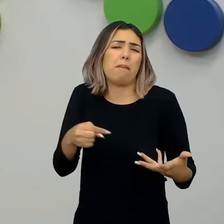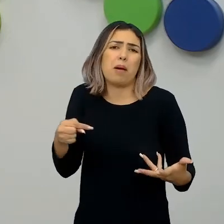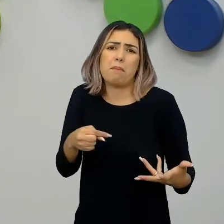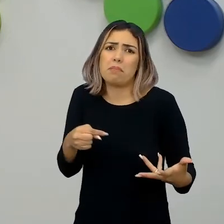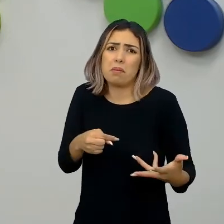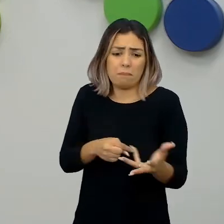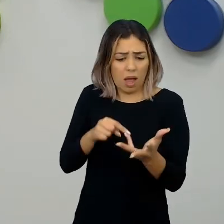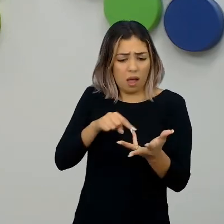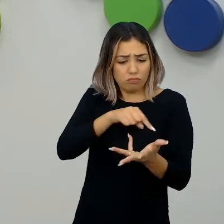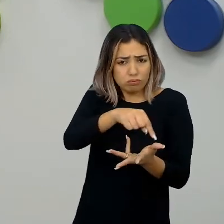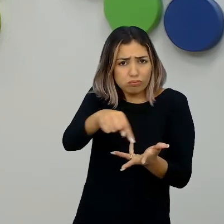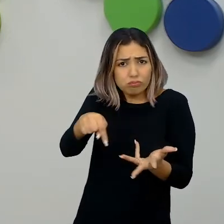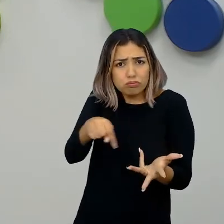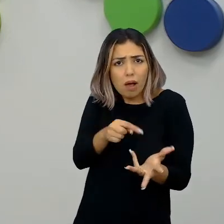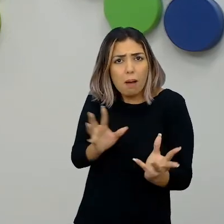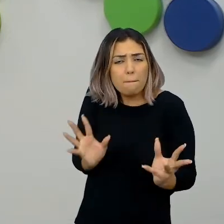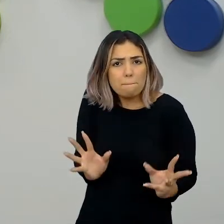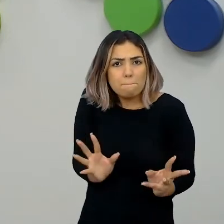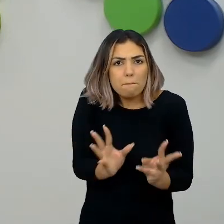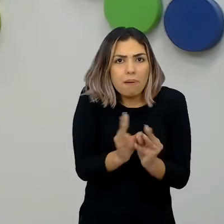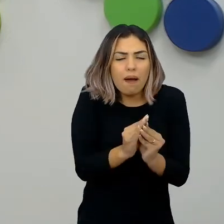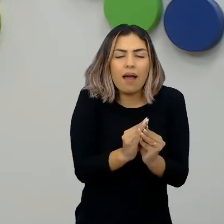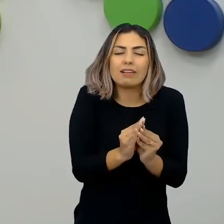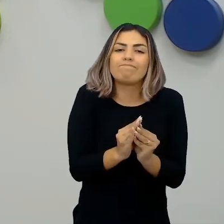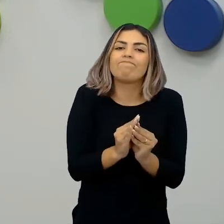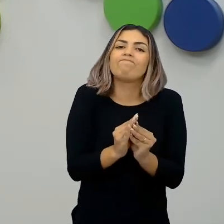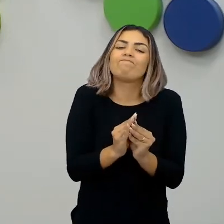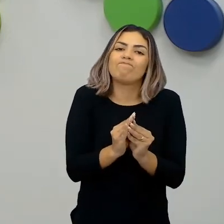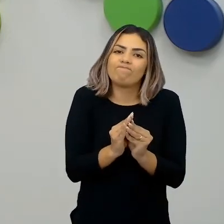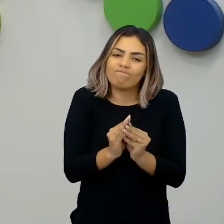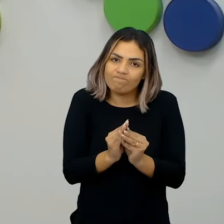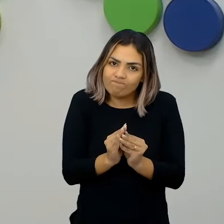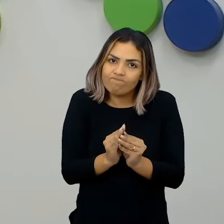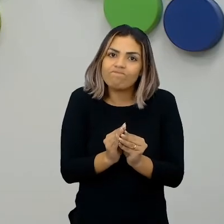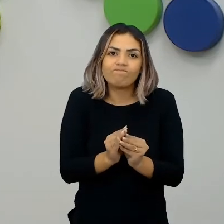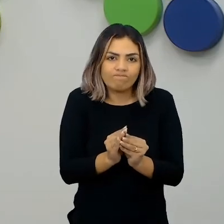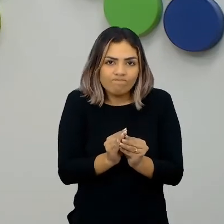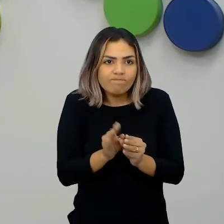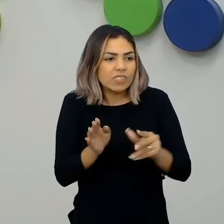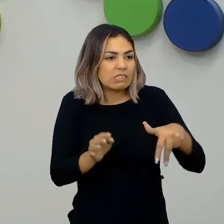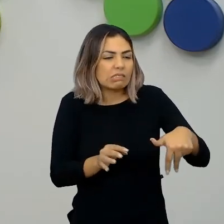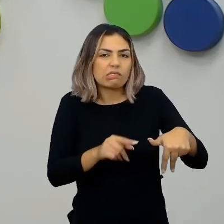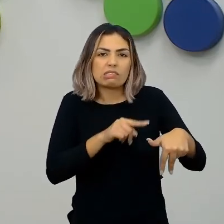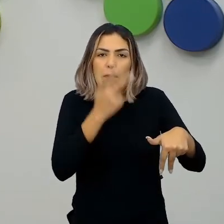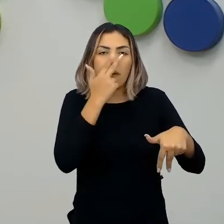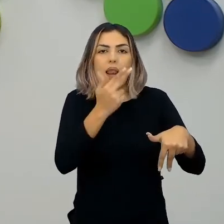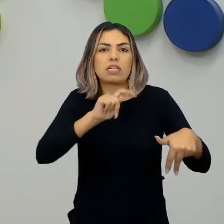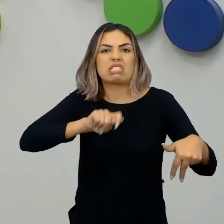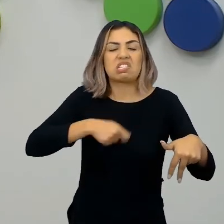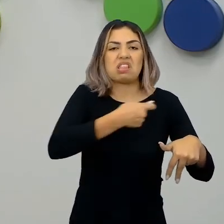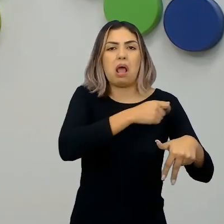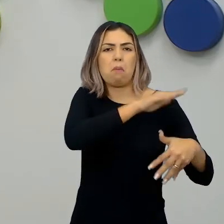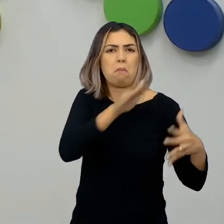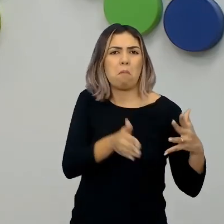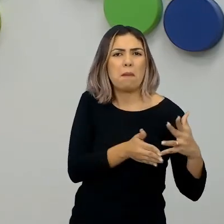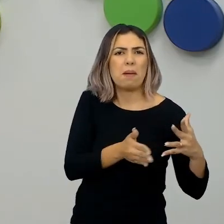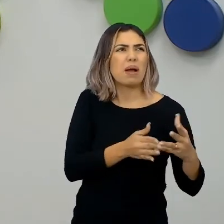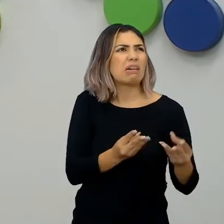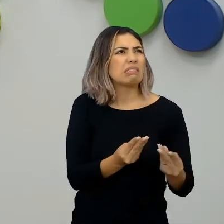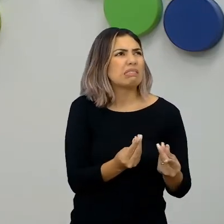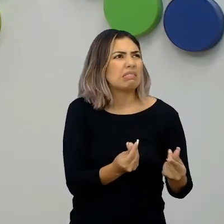soma desses fatores faz com que certos indivíduos eles sejam mais vulneráveis às injustiças,